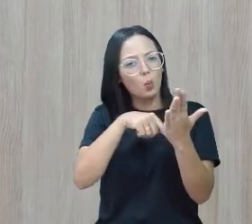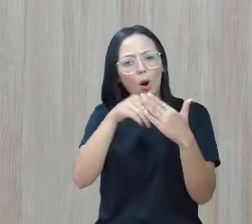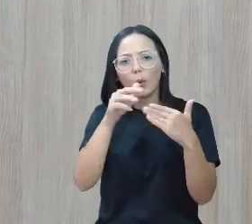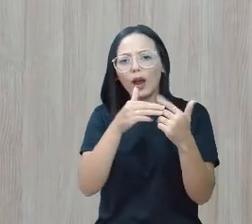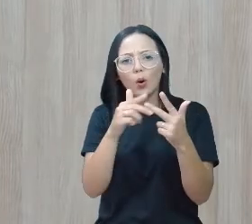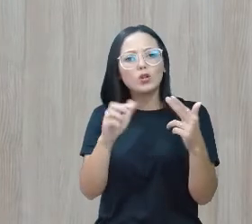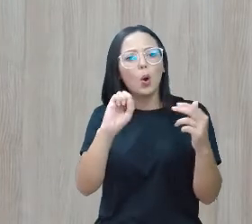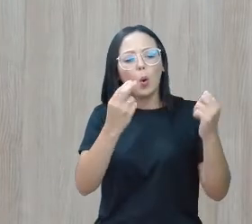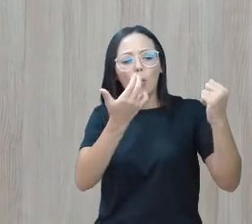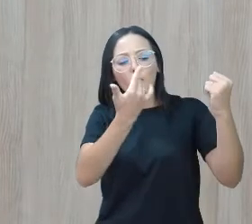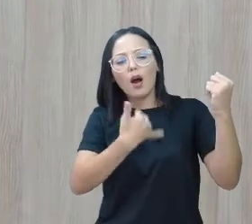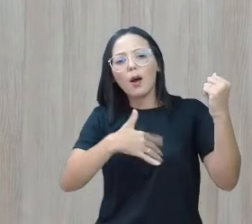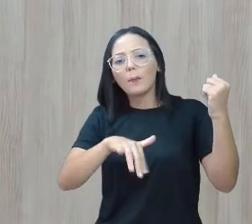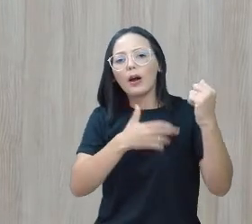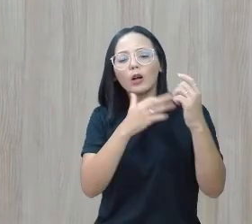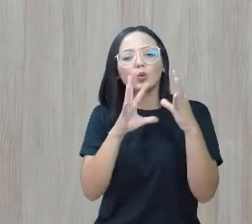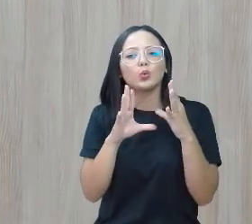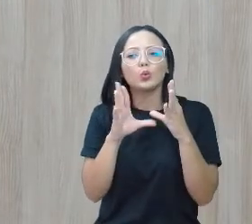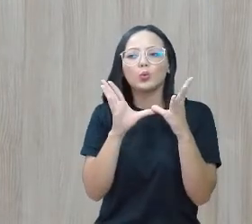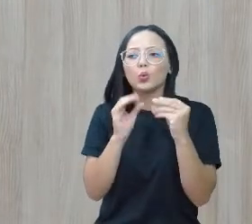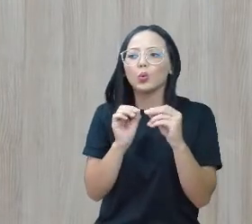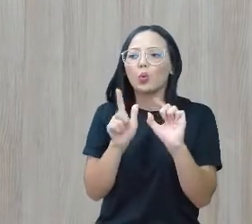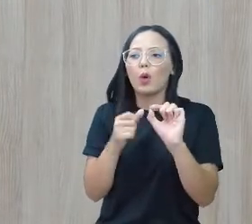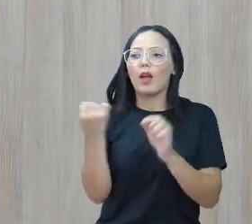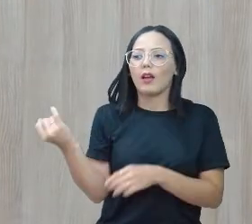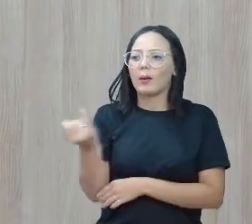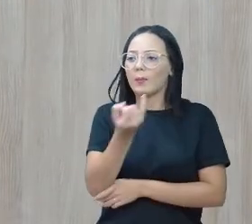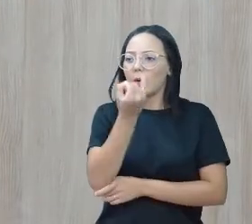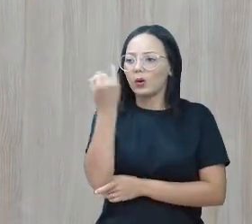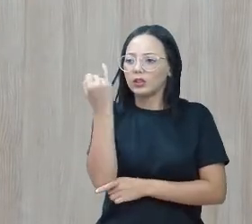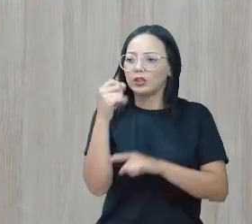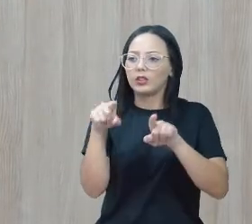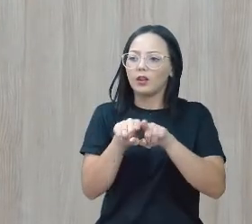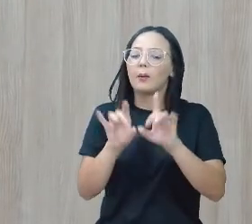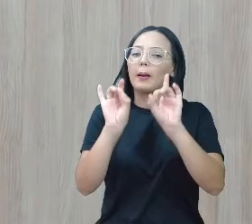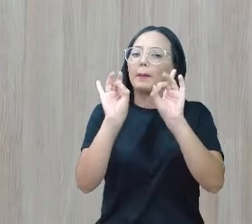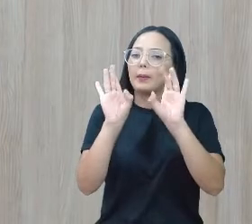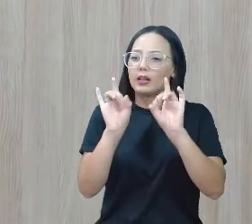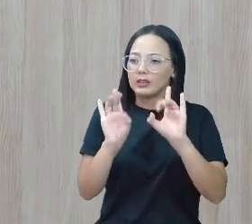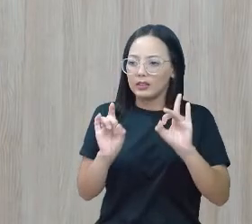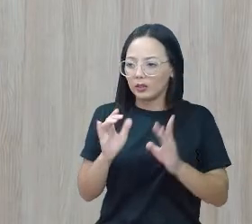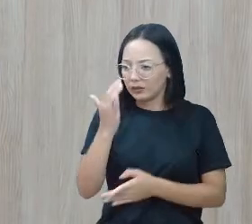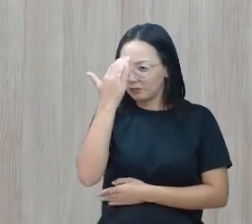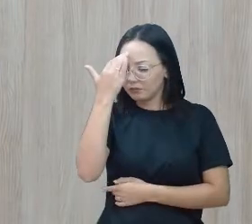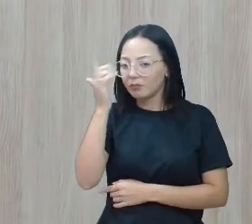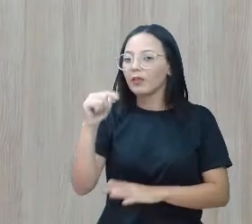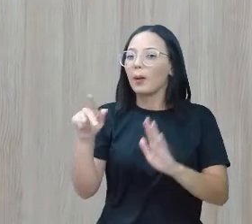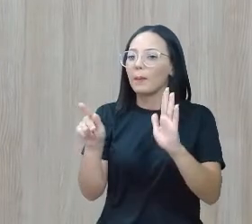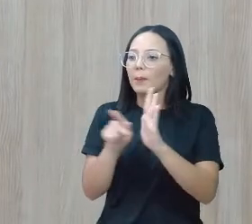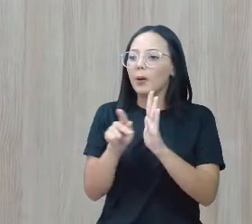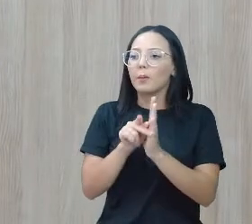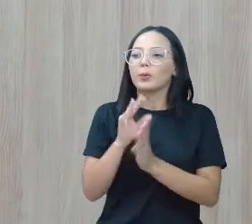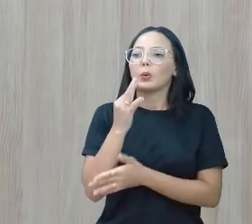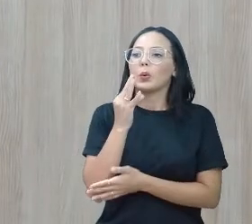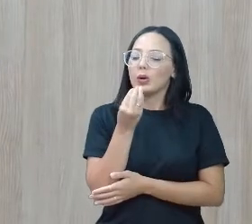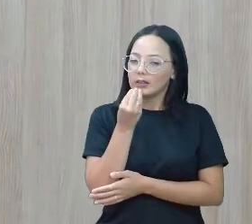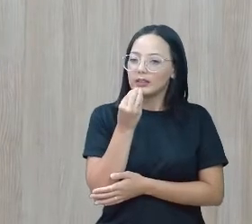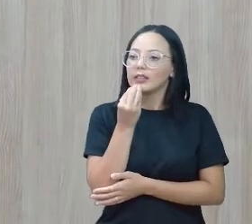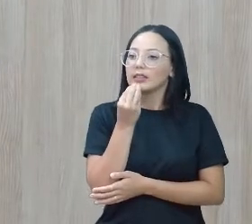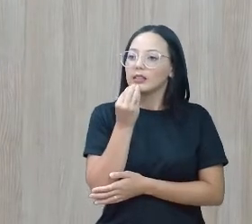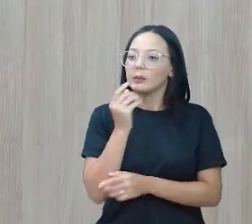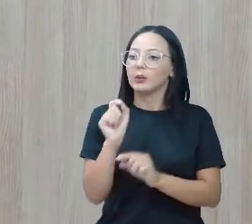cordas, isso é tão importante e precioso, sabe? São conhecimentos